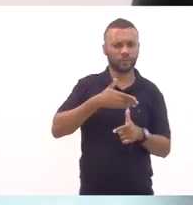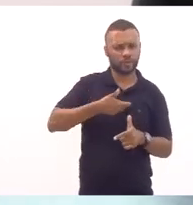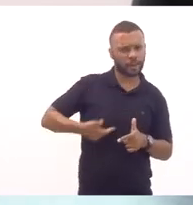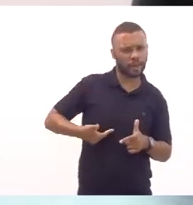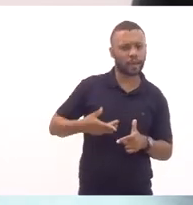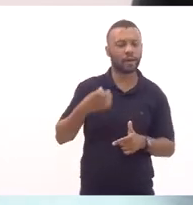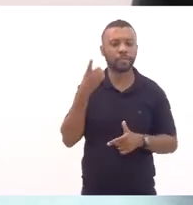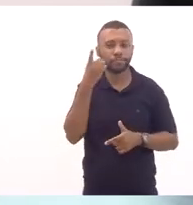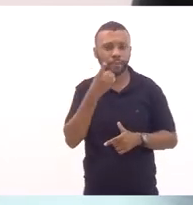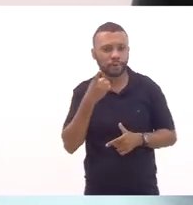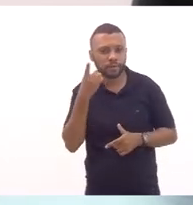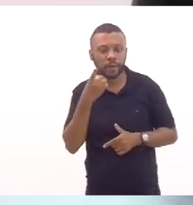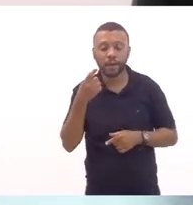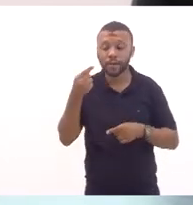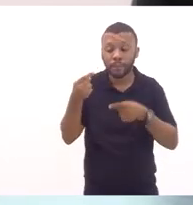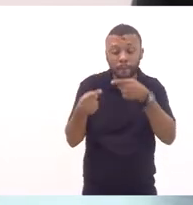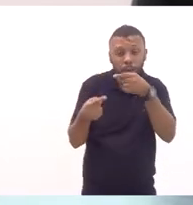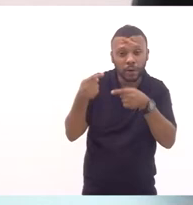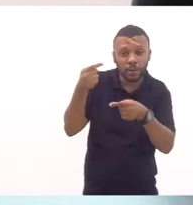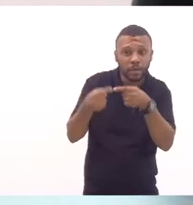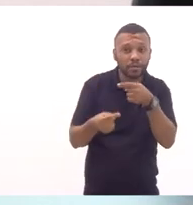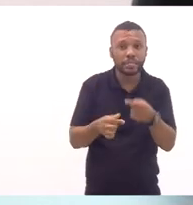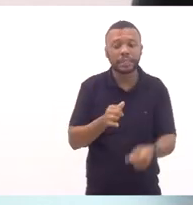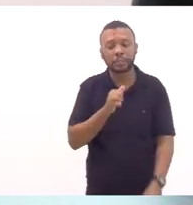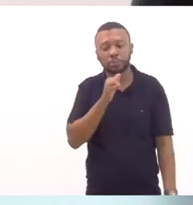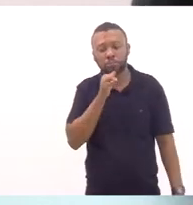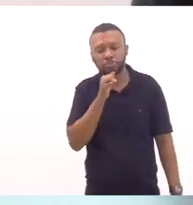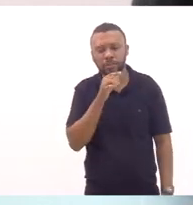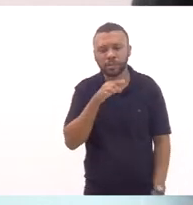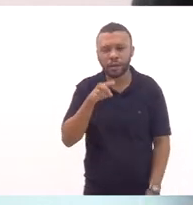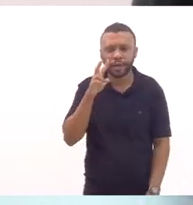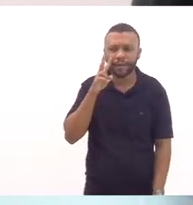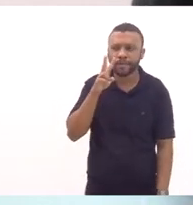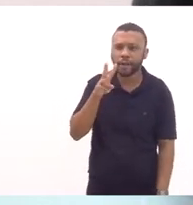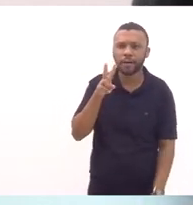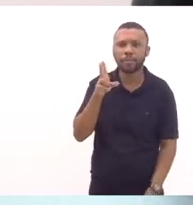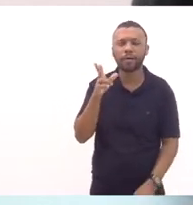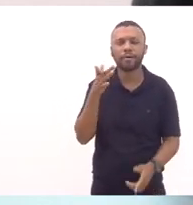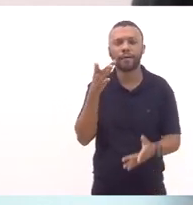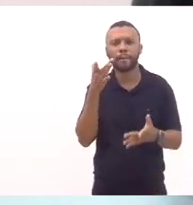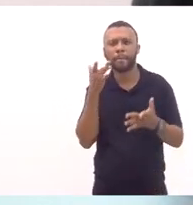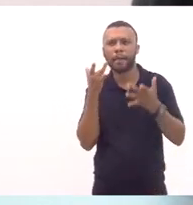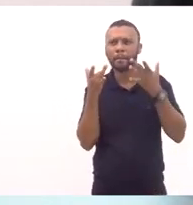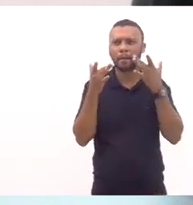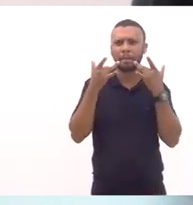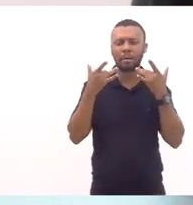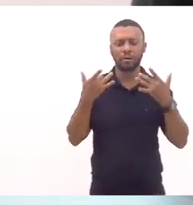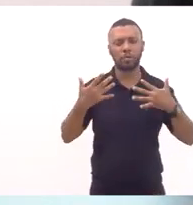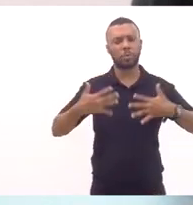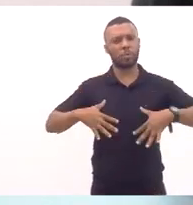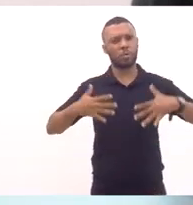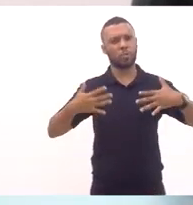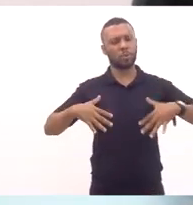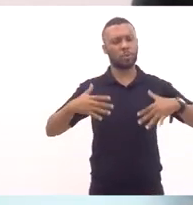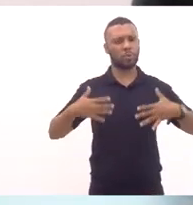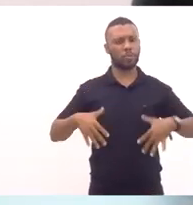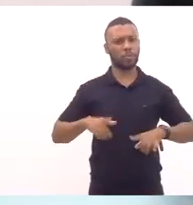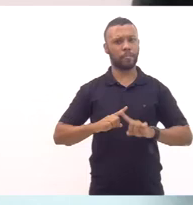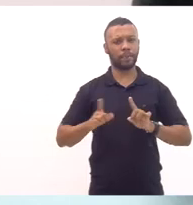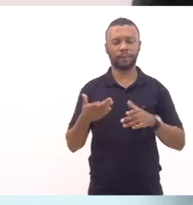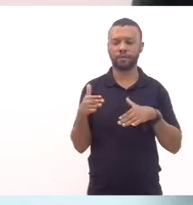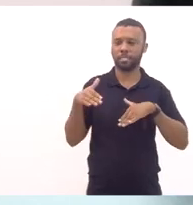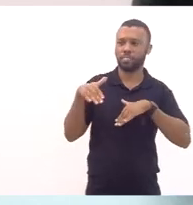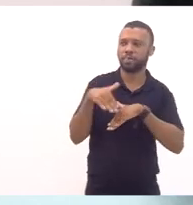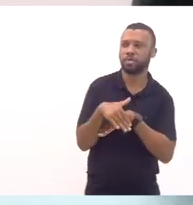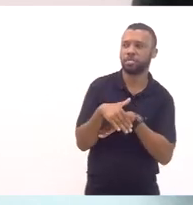que, infelizmente, dão espetáculos, né, não de grandeza moral, mas sempre de inferioridade,